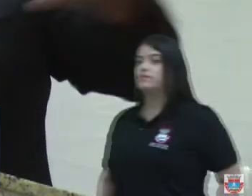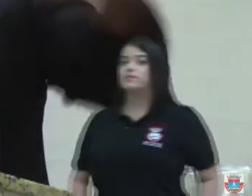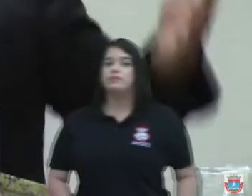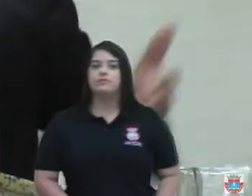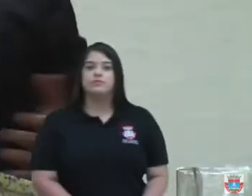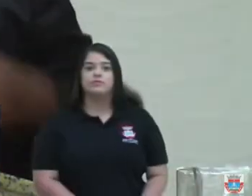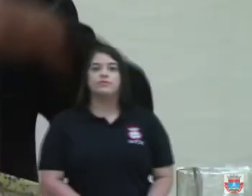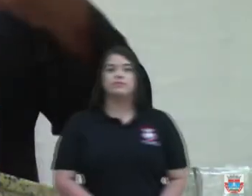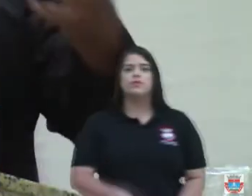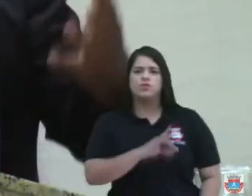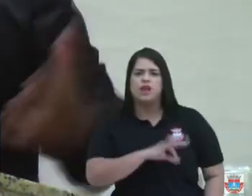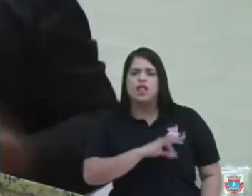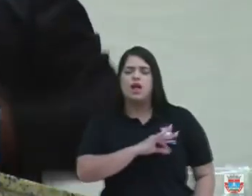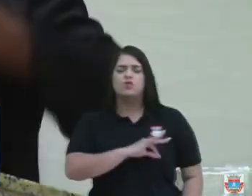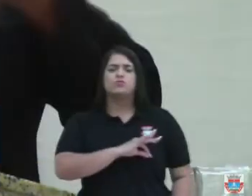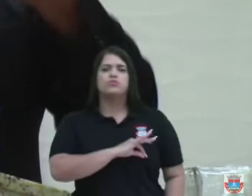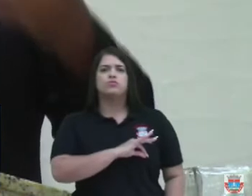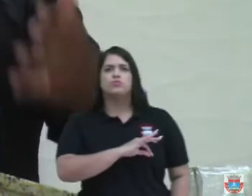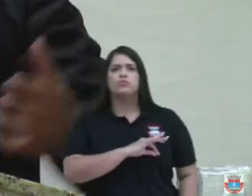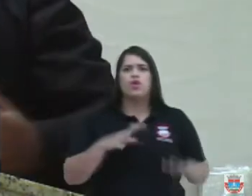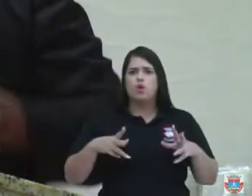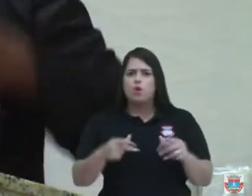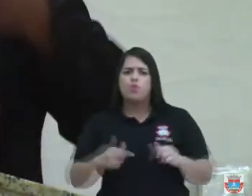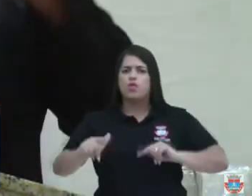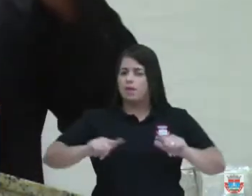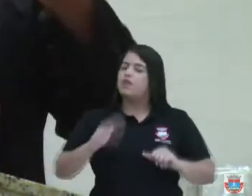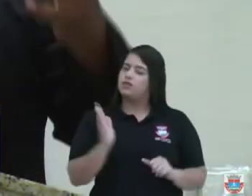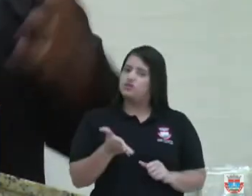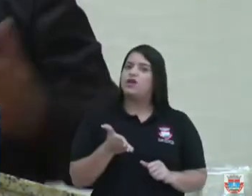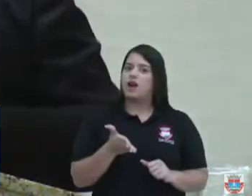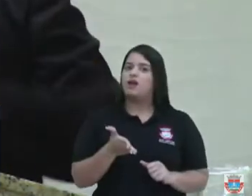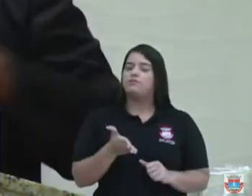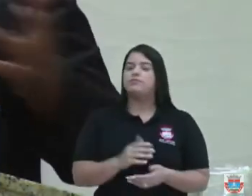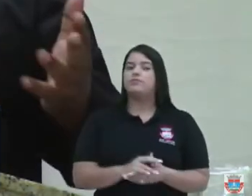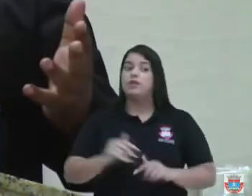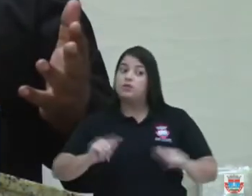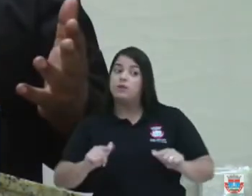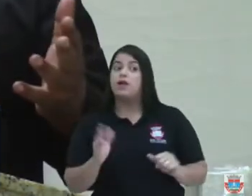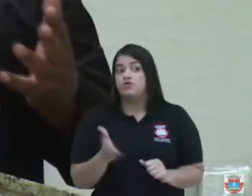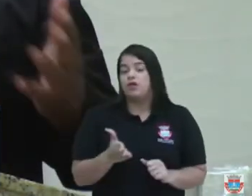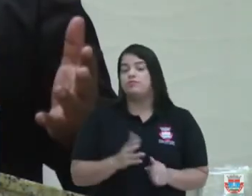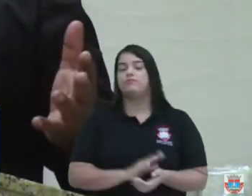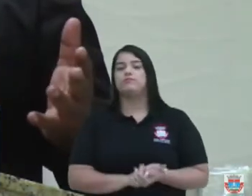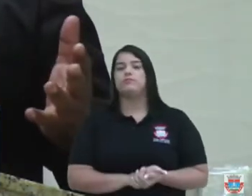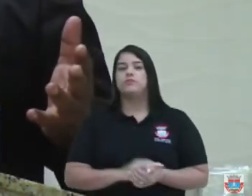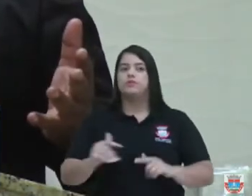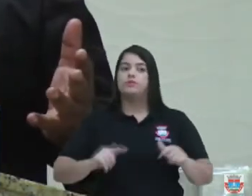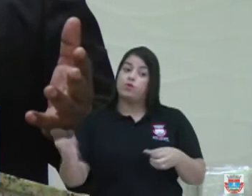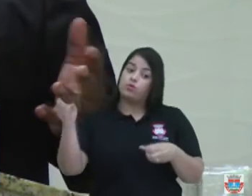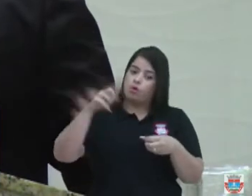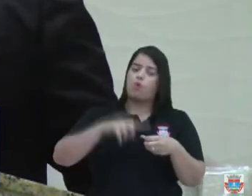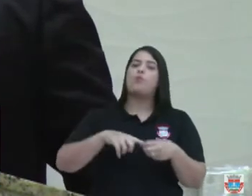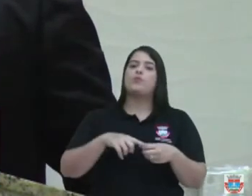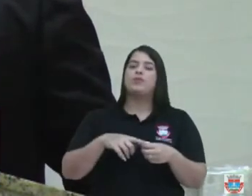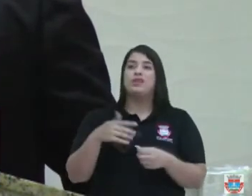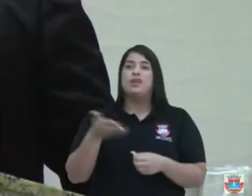os trabalhos, né? Porque já estamos, todo mundo já está trabalhando, quem tinha os seus serviços voltou a trabalhar.